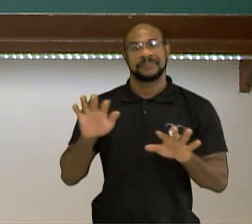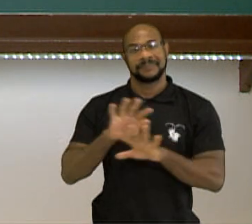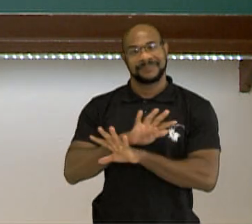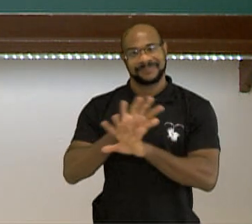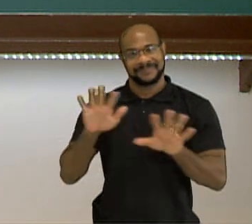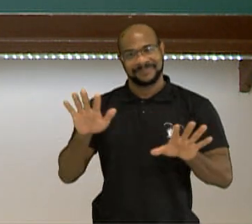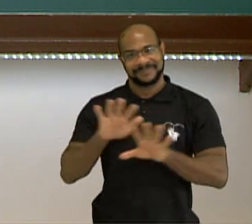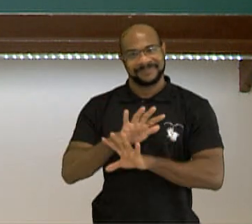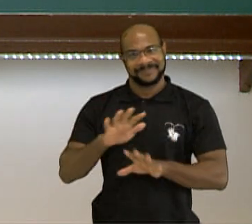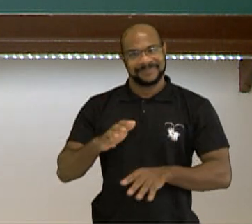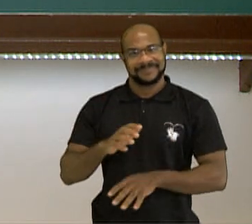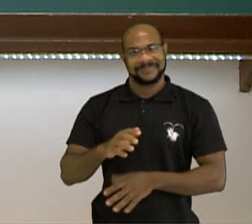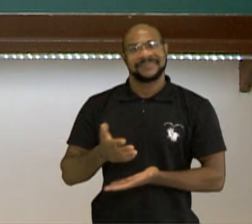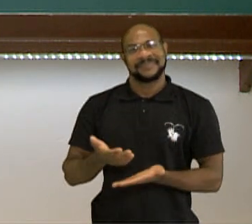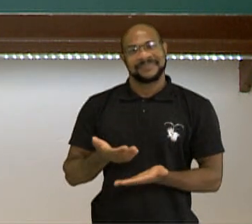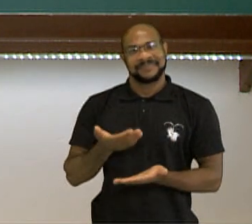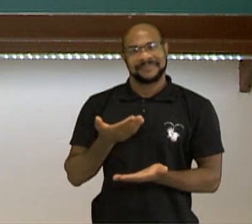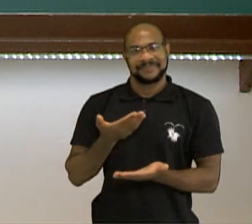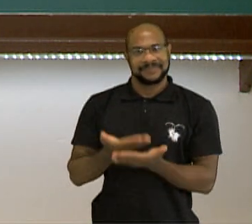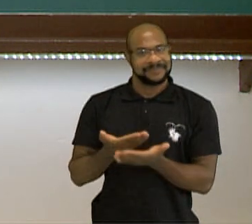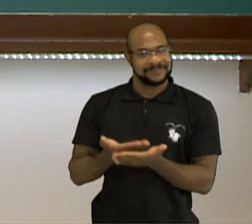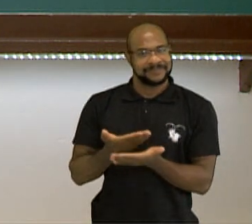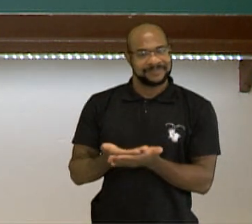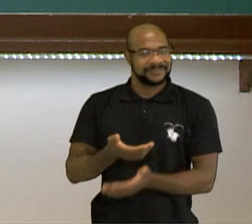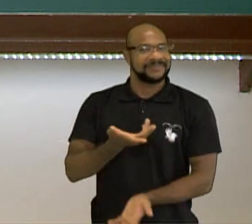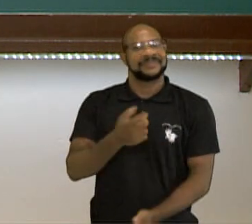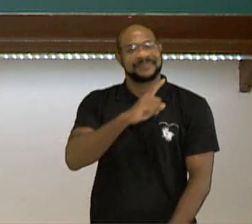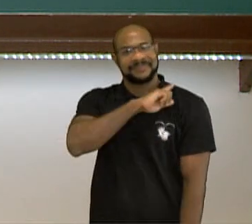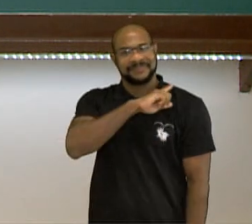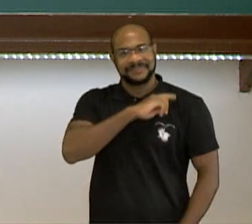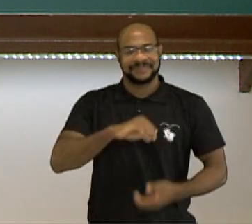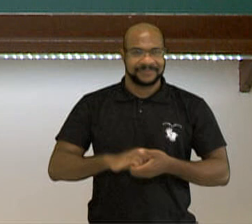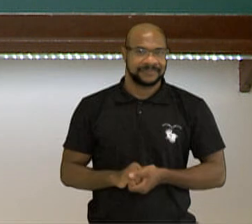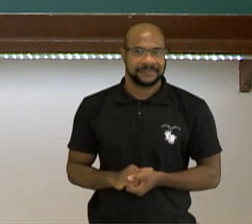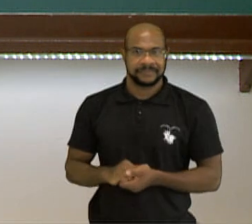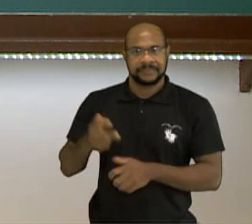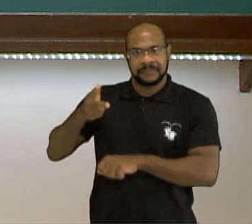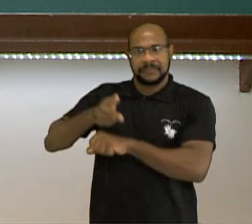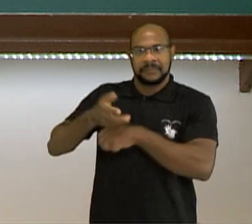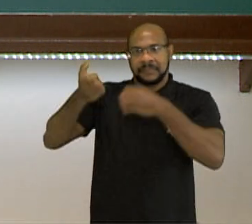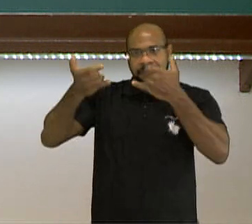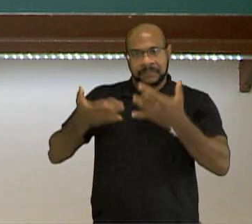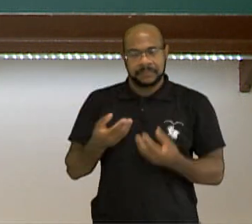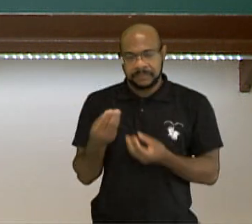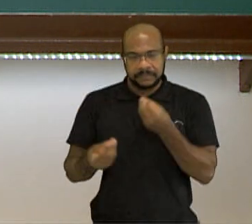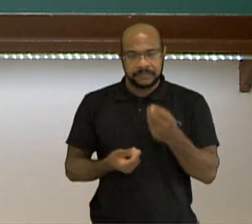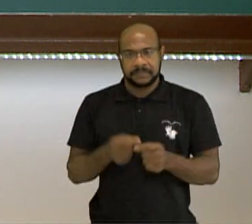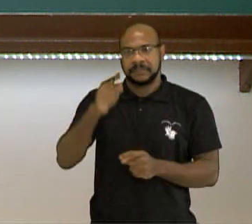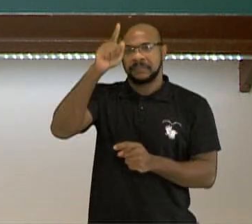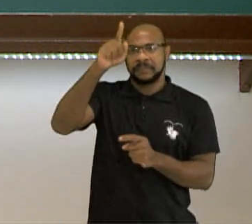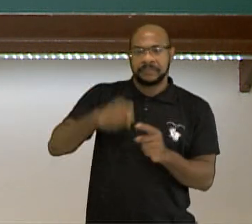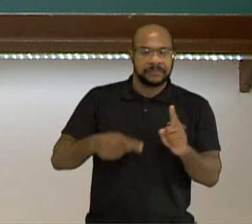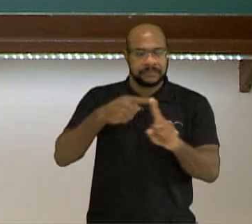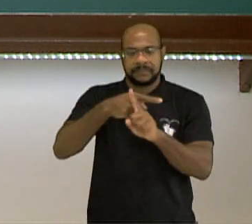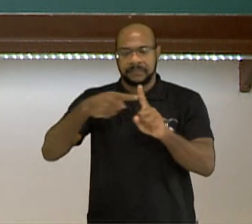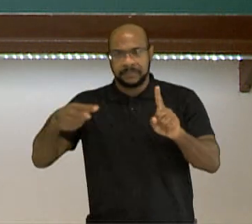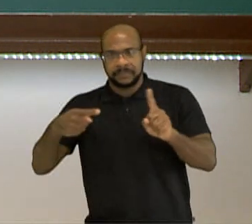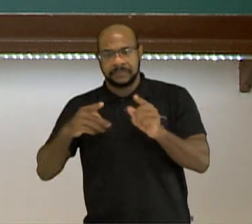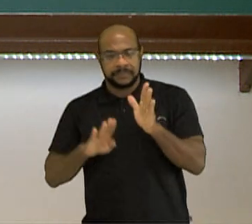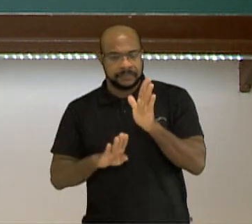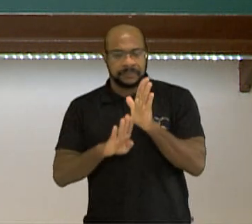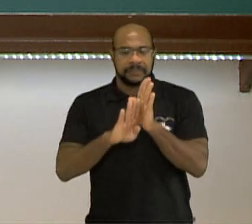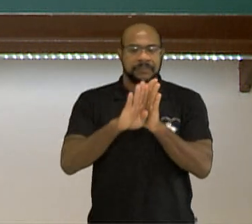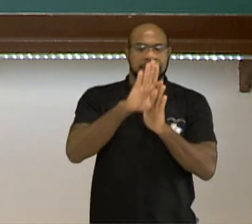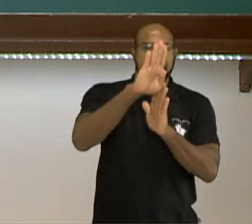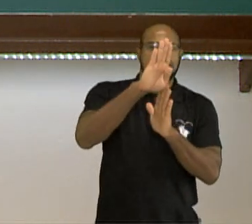Olá, aluno da primeira série! Neste vídeo, você vai entender um pouquinho mais sobre os gráficos da função crescente, decrescente